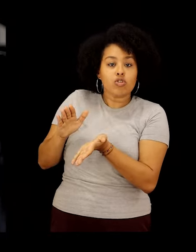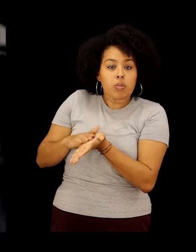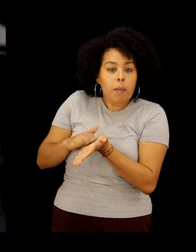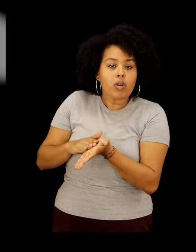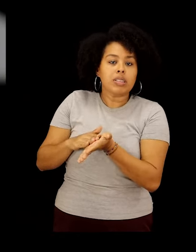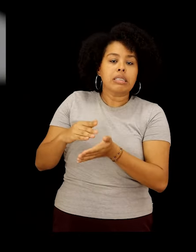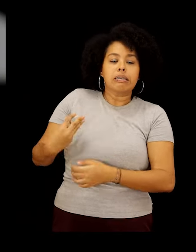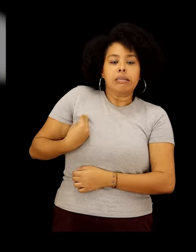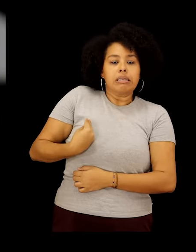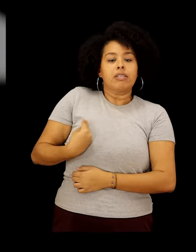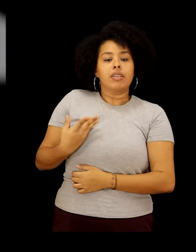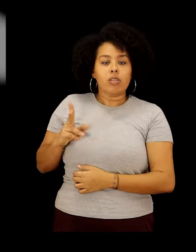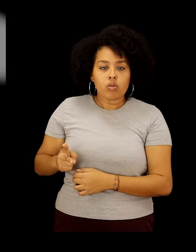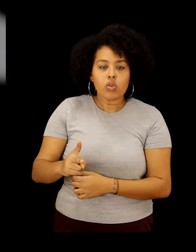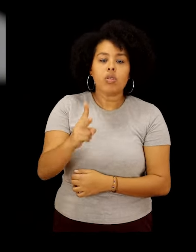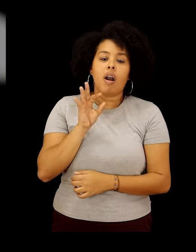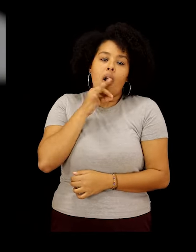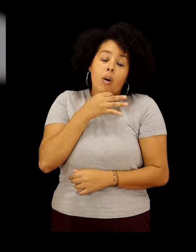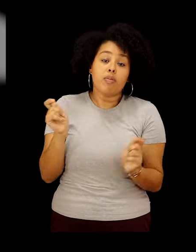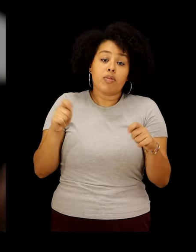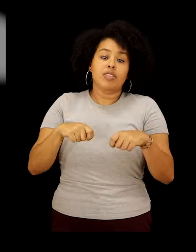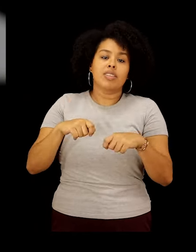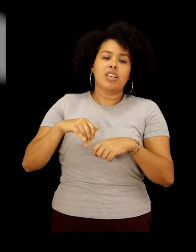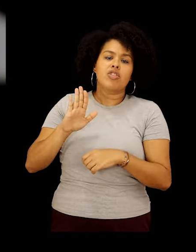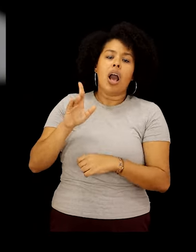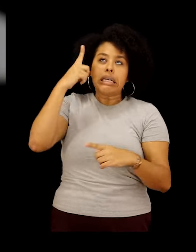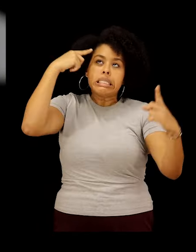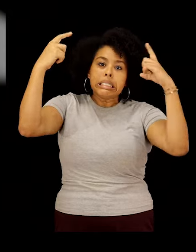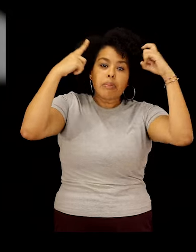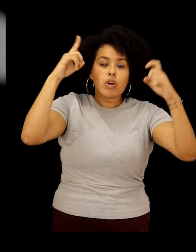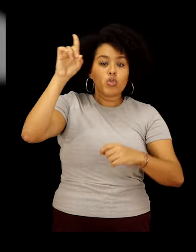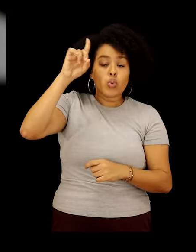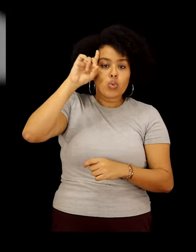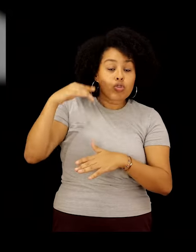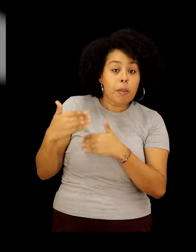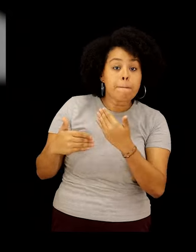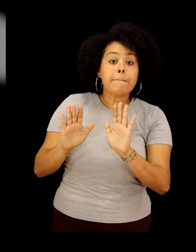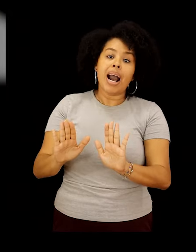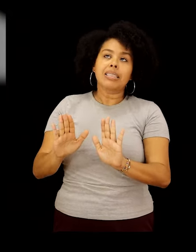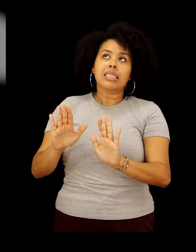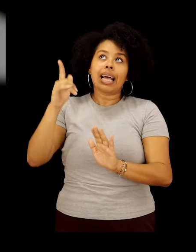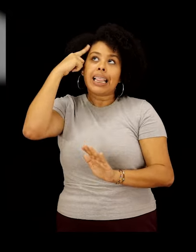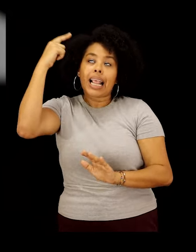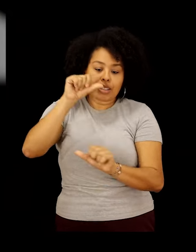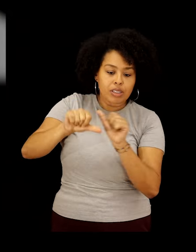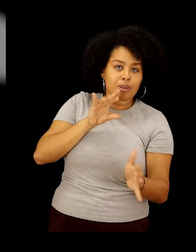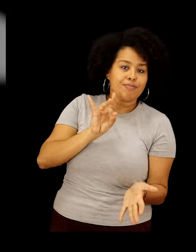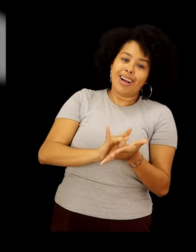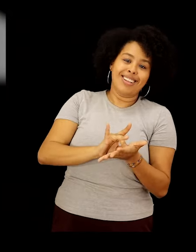isso. Obviamente que estaríamos vivendo muito mais, porque a invenção, ele tinha todo dia uma diferente. Mas nem sempre dava para